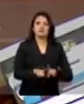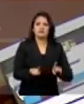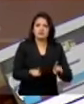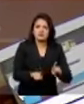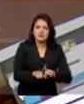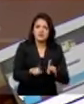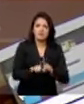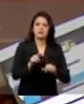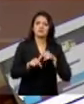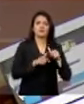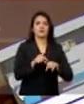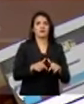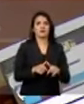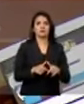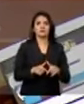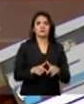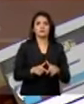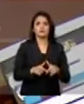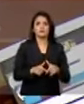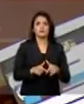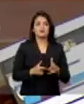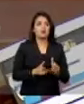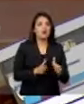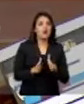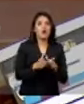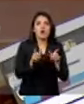aonde vamos parar?